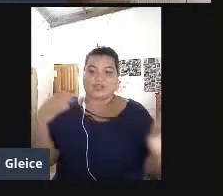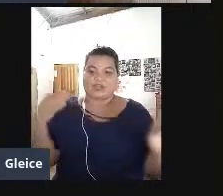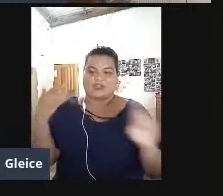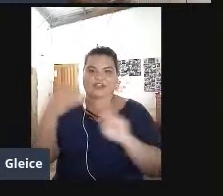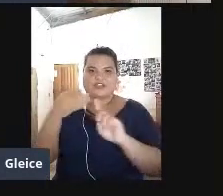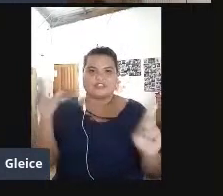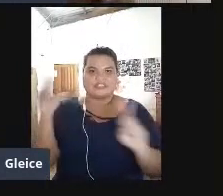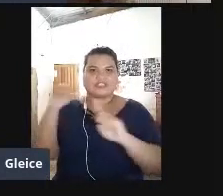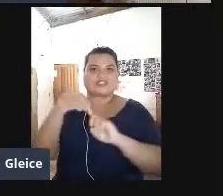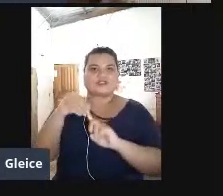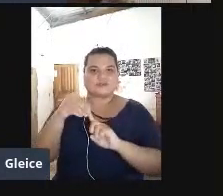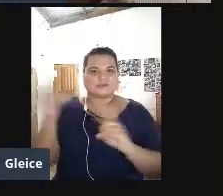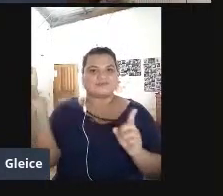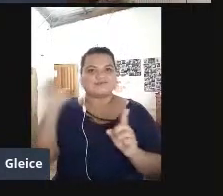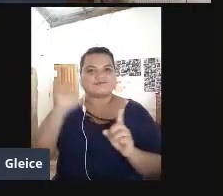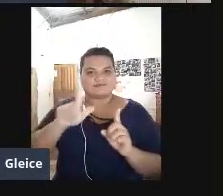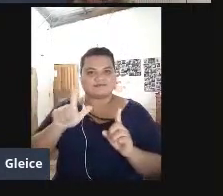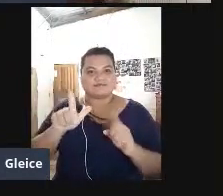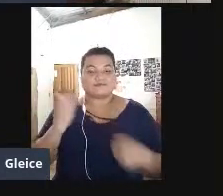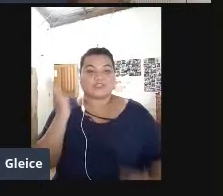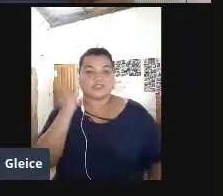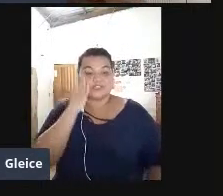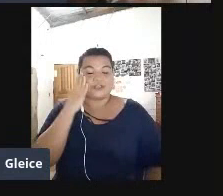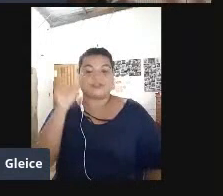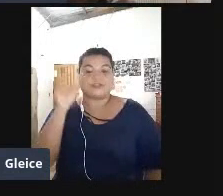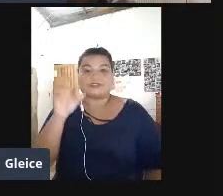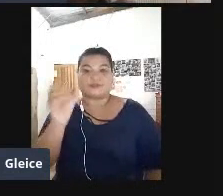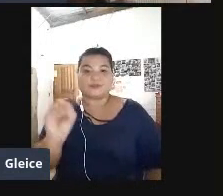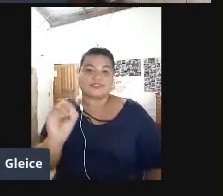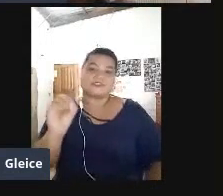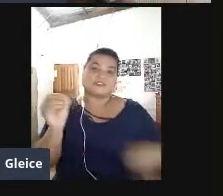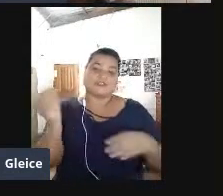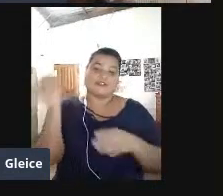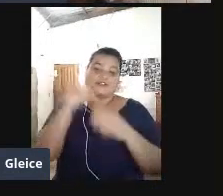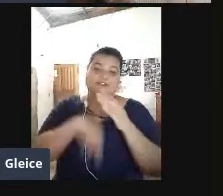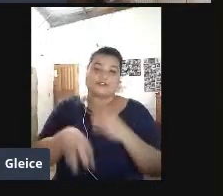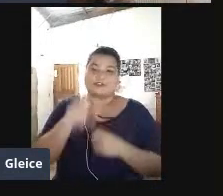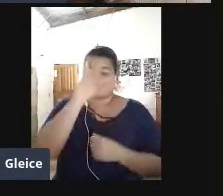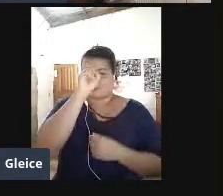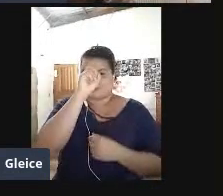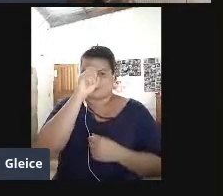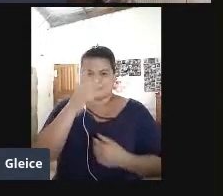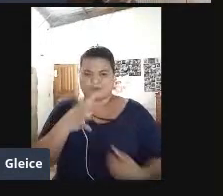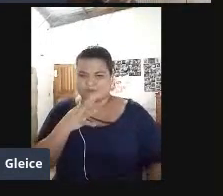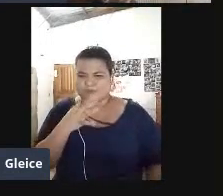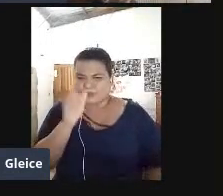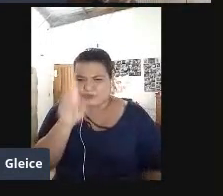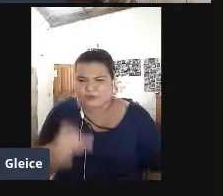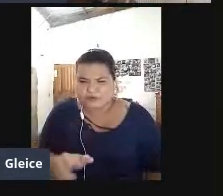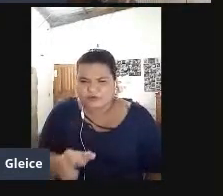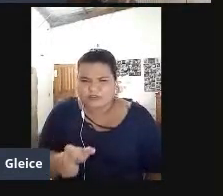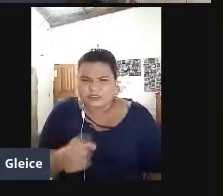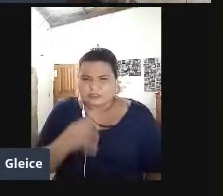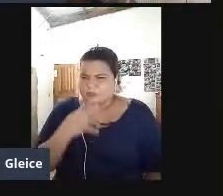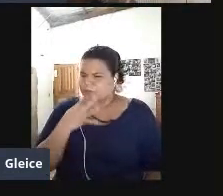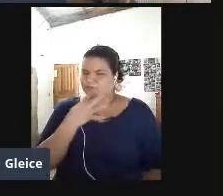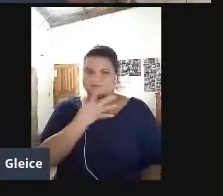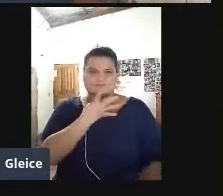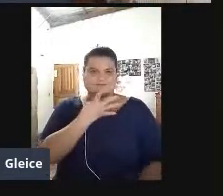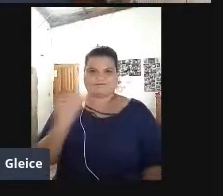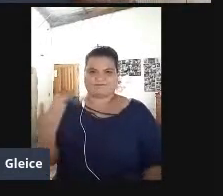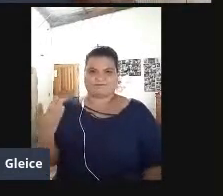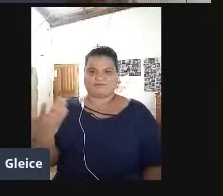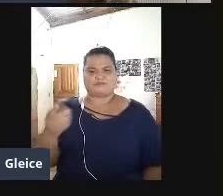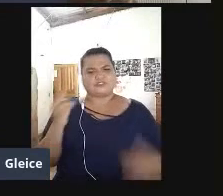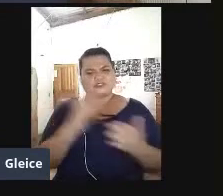após 50 dias de internação, você não reconheceria o mesmo paciente. Para você conseguir chegar num estágio desse, a gente sempre conversava.